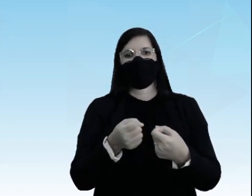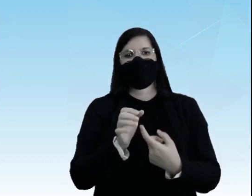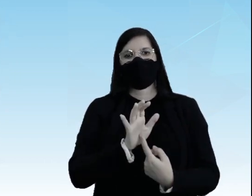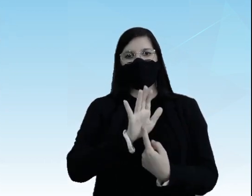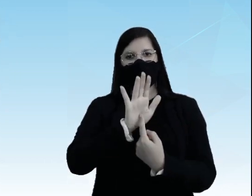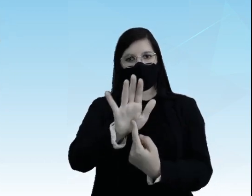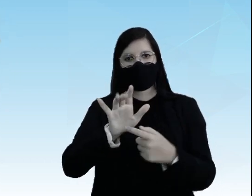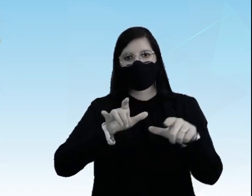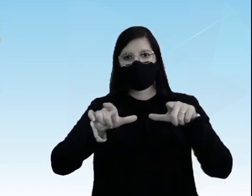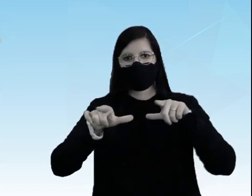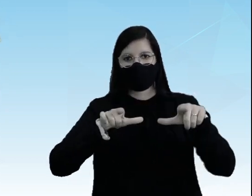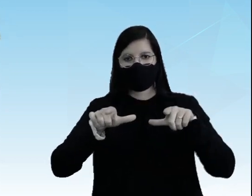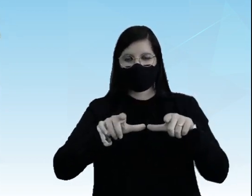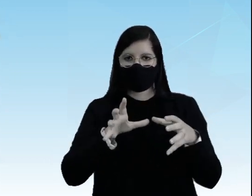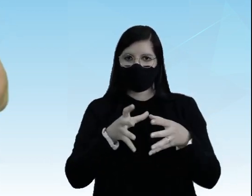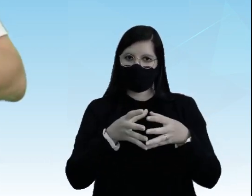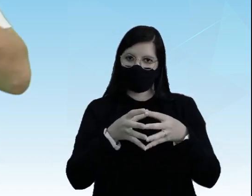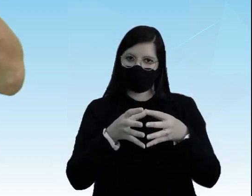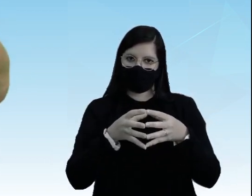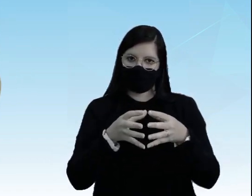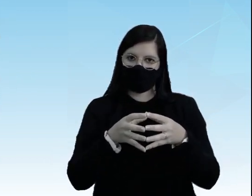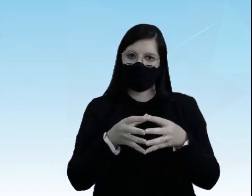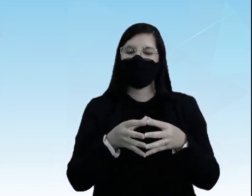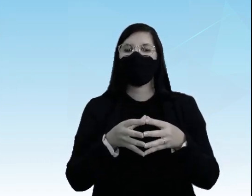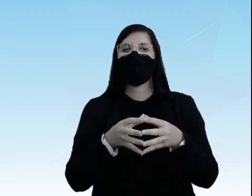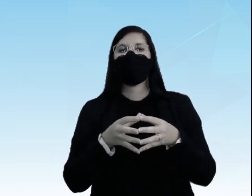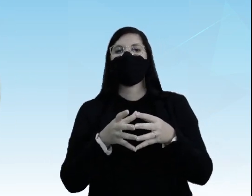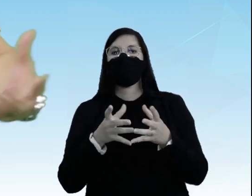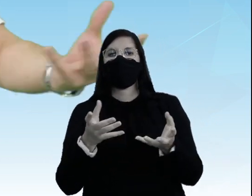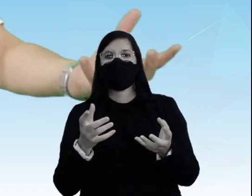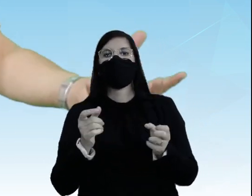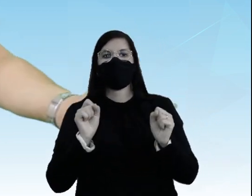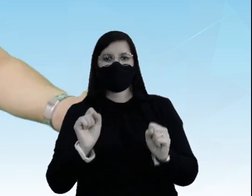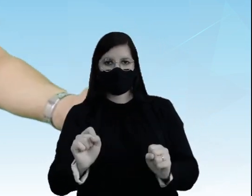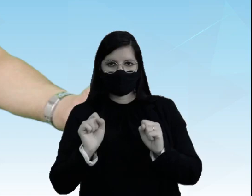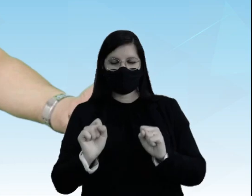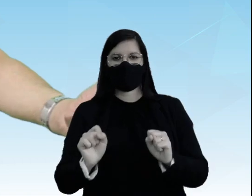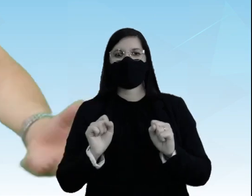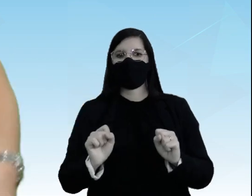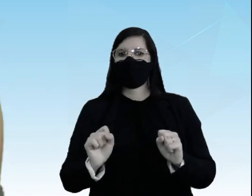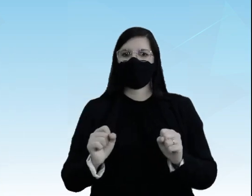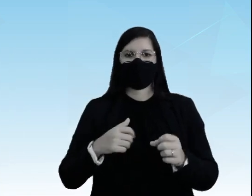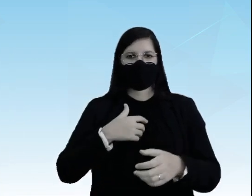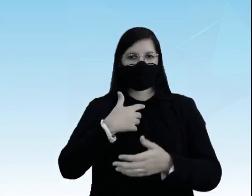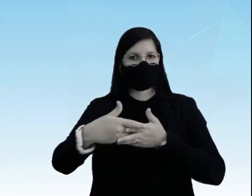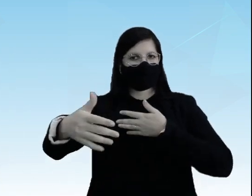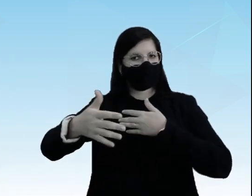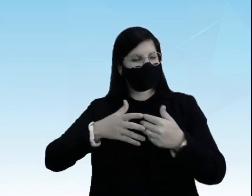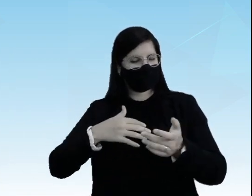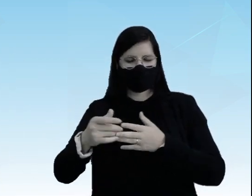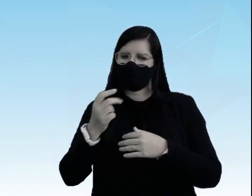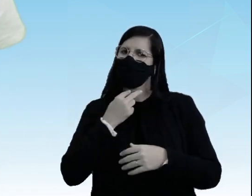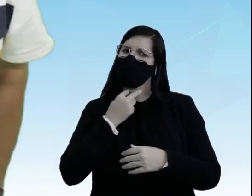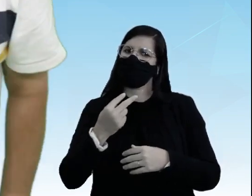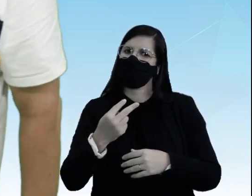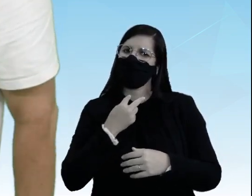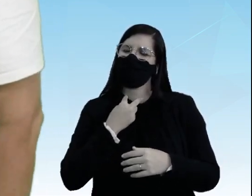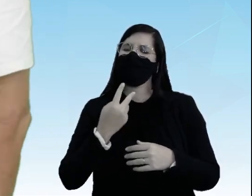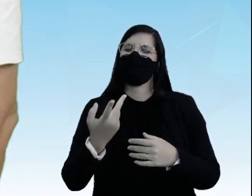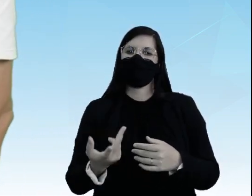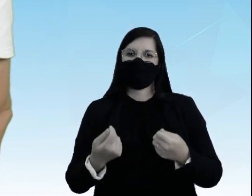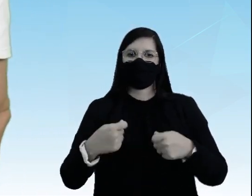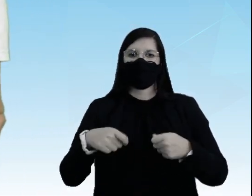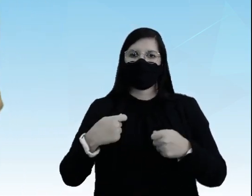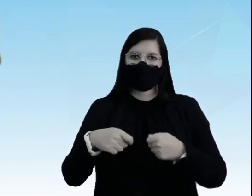um trabalho em grupo, numa apresentação em grupo, não podemos fazer de qualquer forma. Tem que haver o quê? O quê?